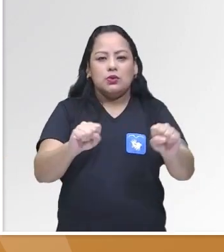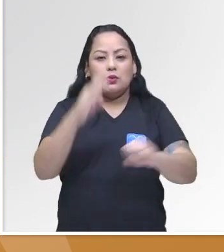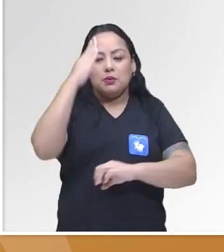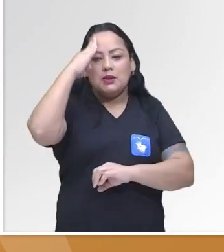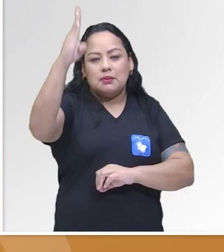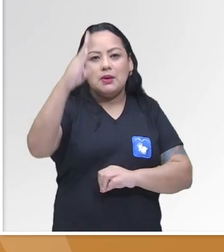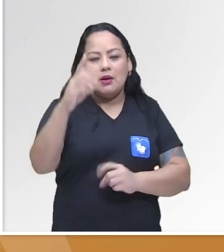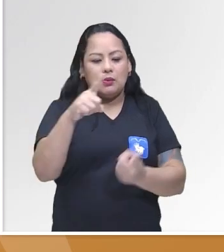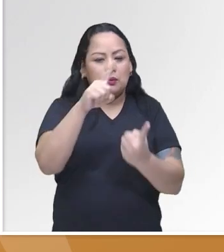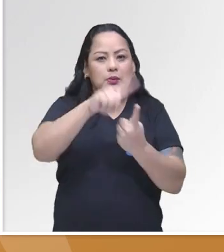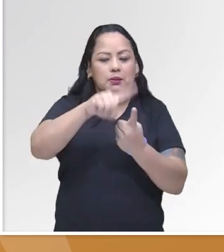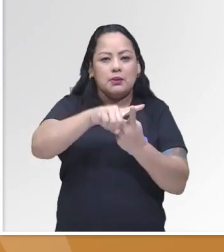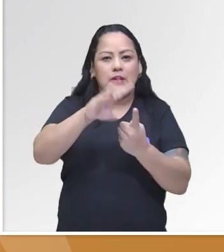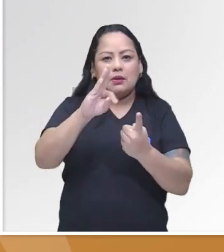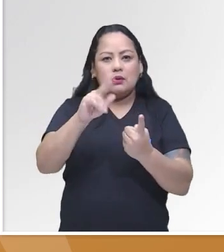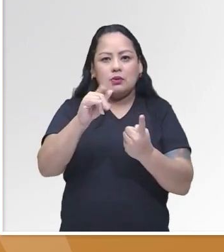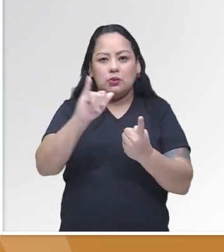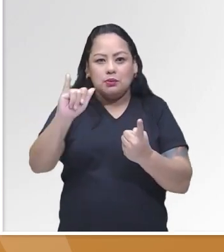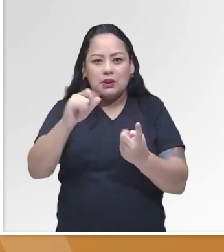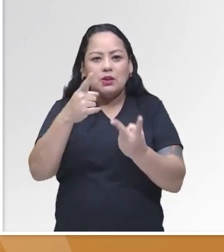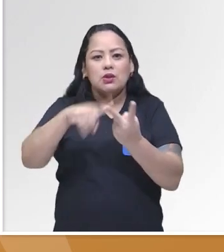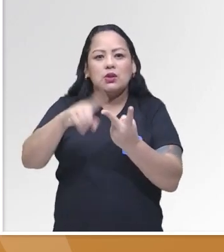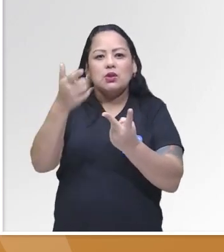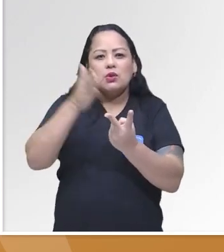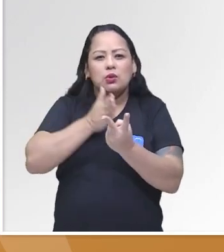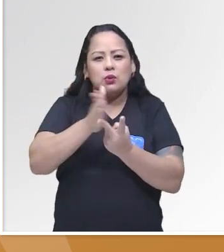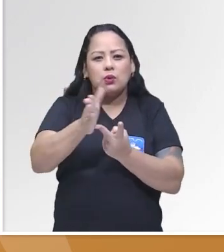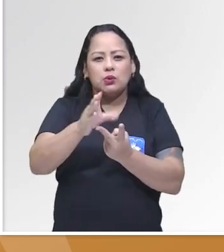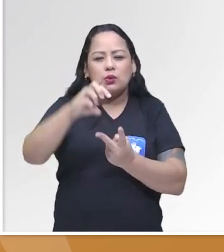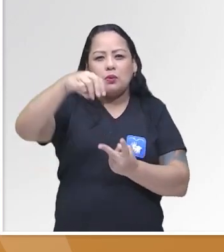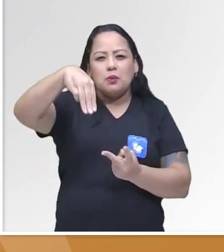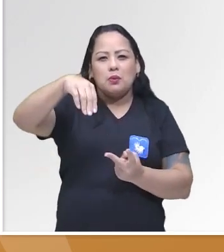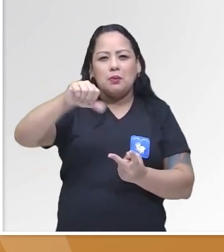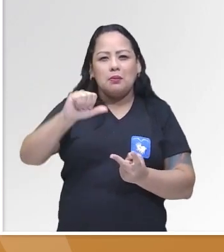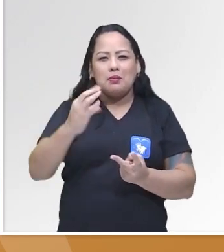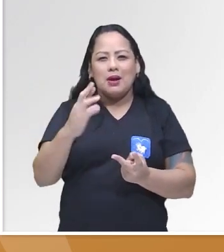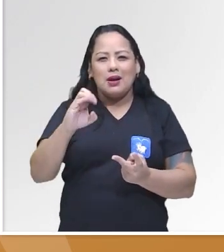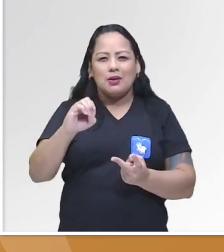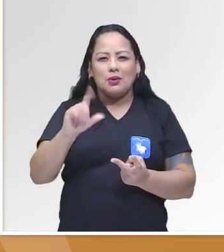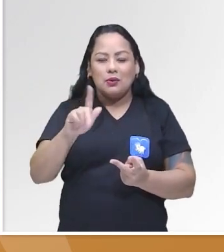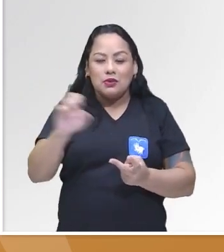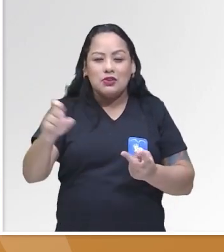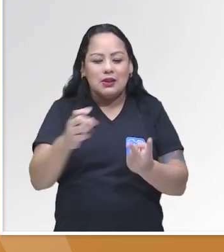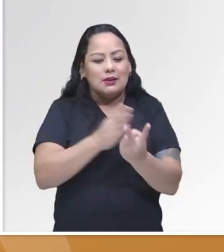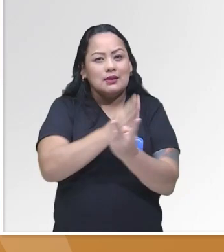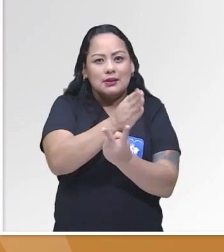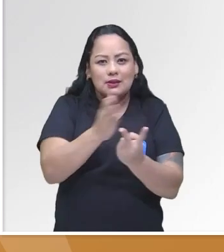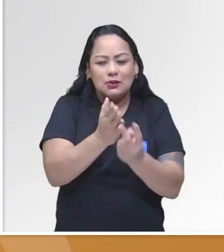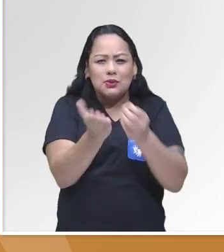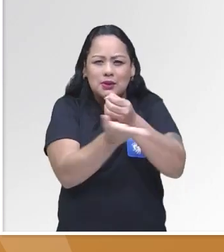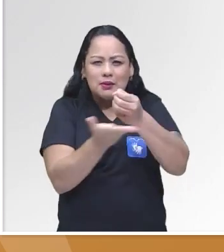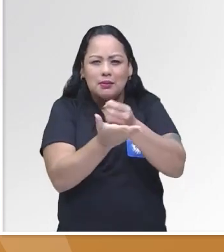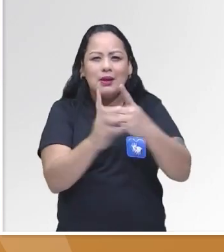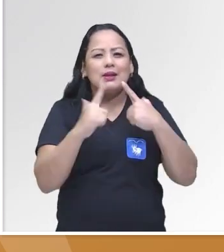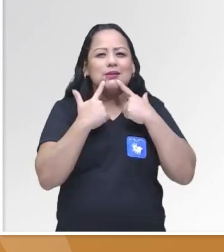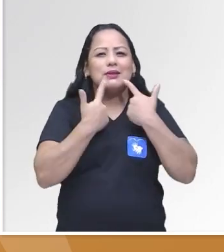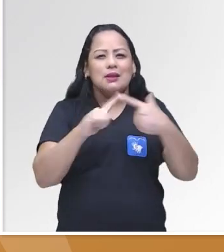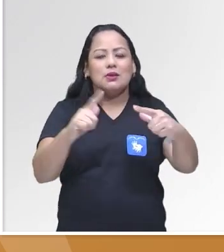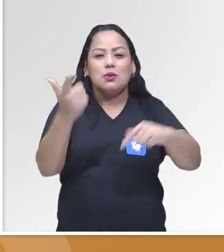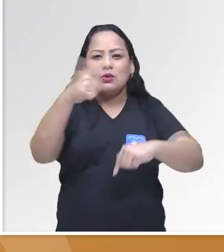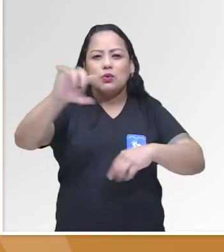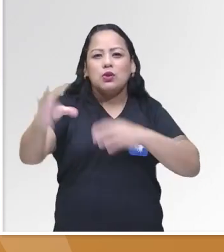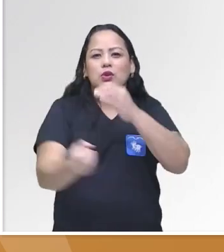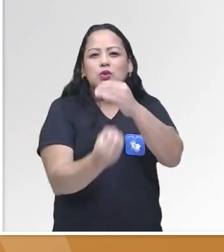o tupi e o macro-G. Então, desses 2 troncos linguísticos é que derivam outras milhares de línguas no